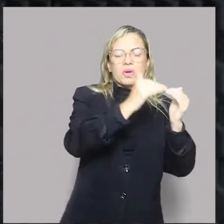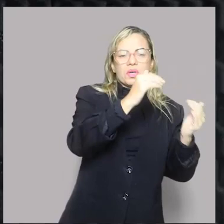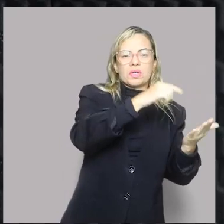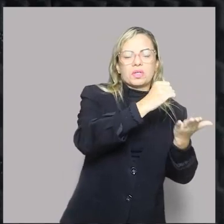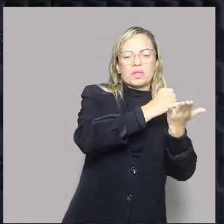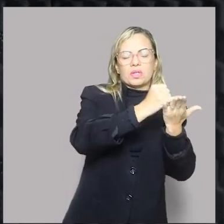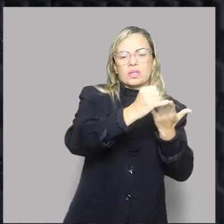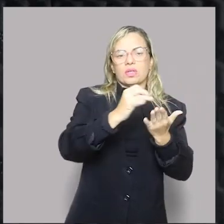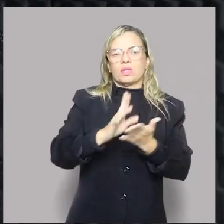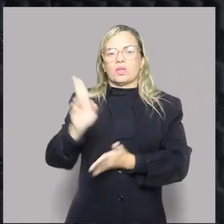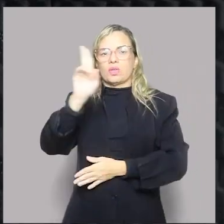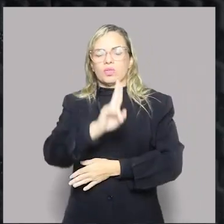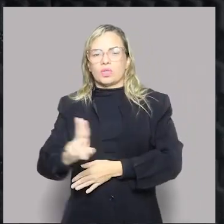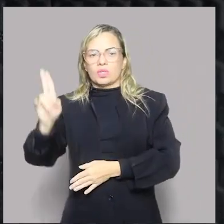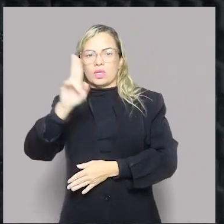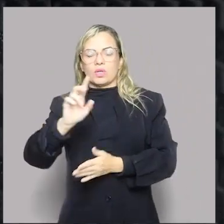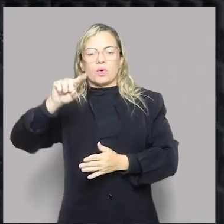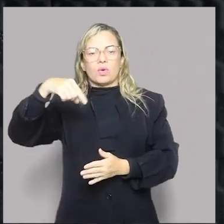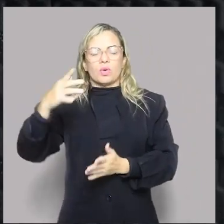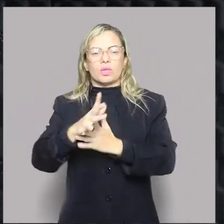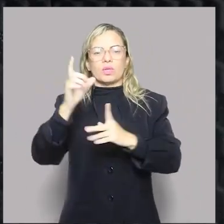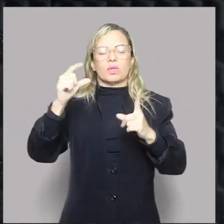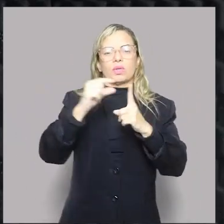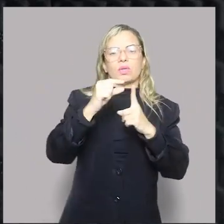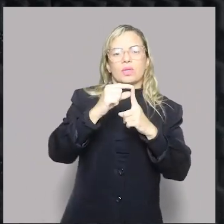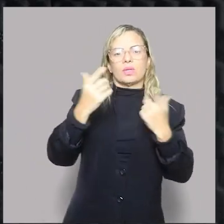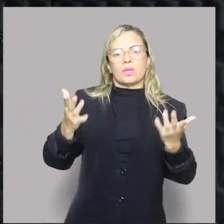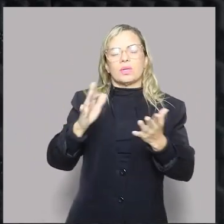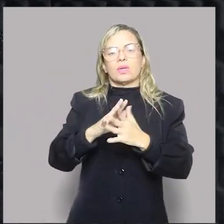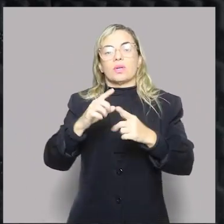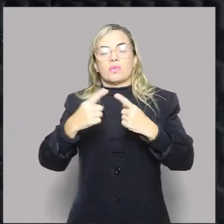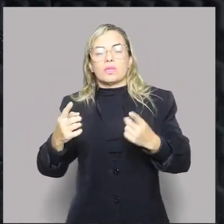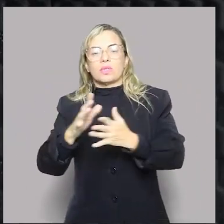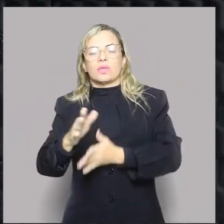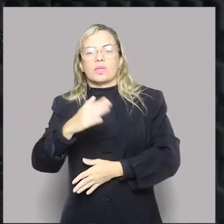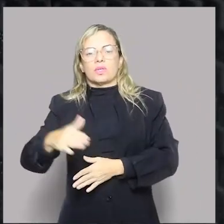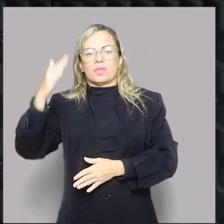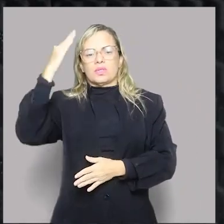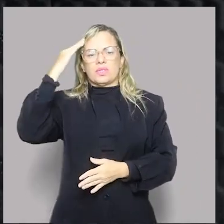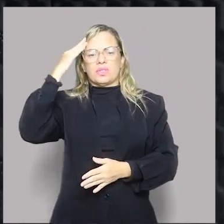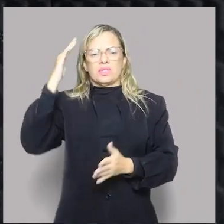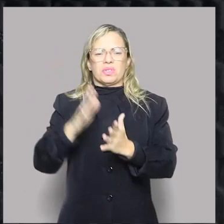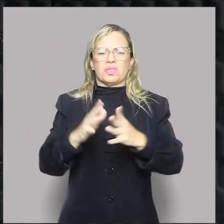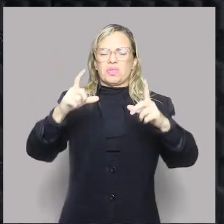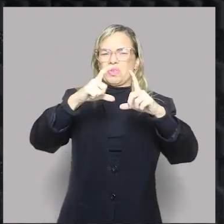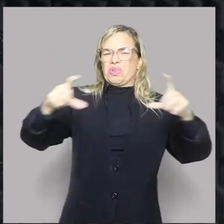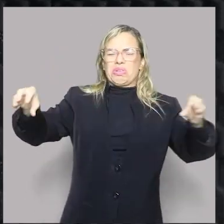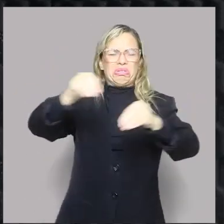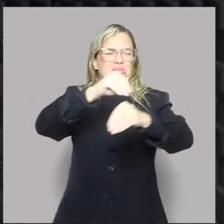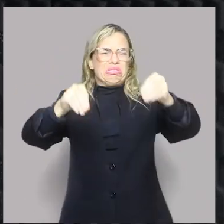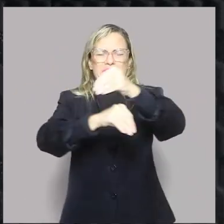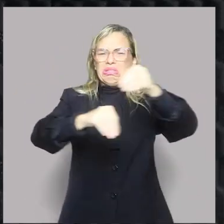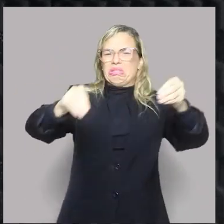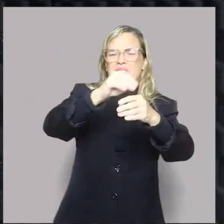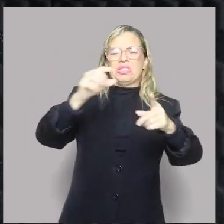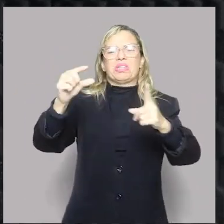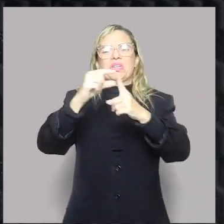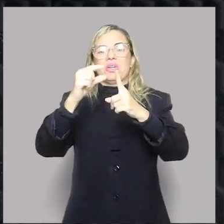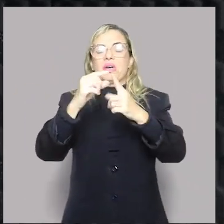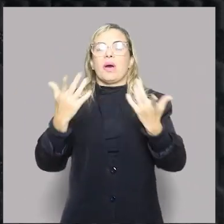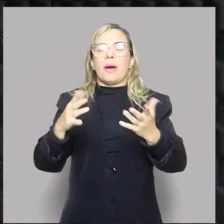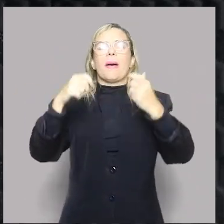como base que todos os parágrafos conversam entre si. Então, você vai começar com esse elemento coesivo, ou que também é chamado de